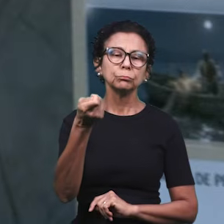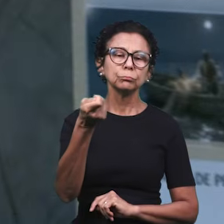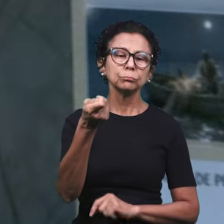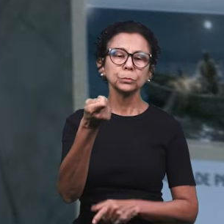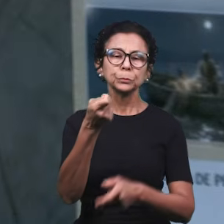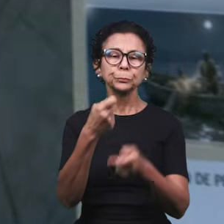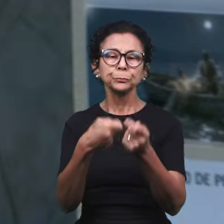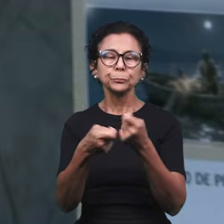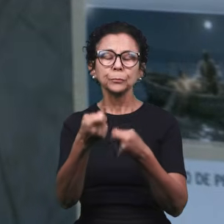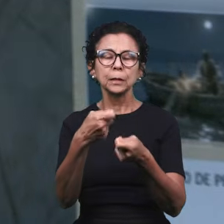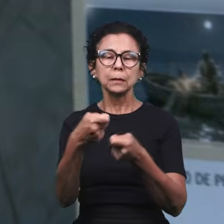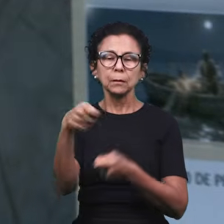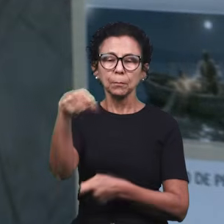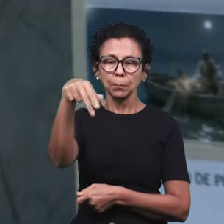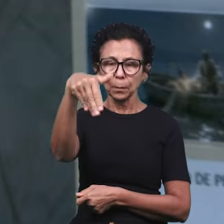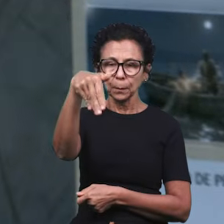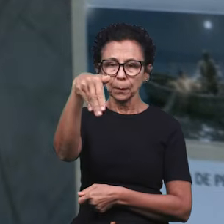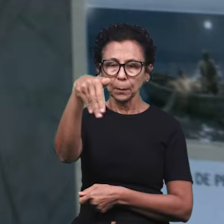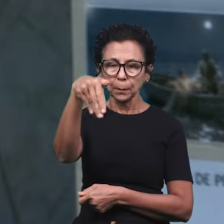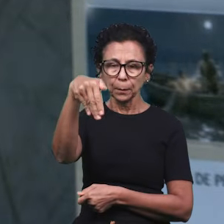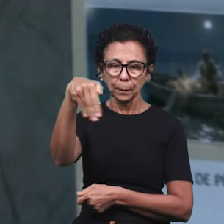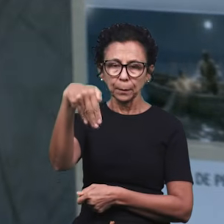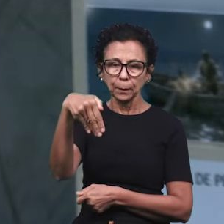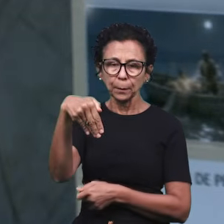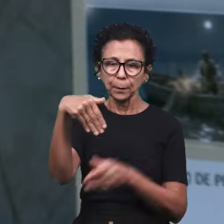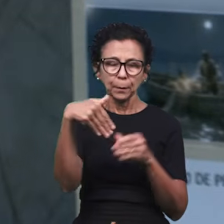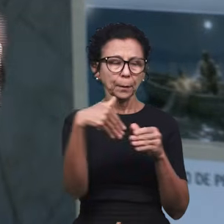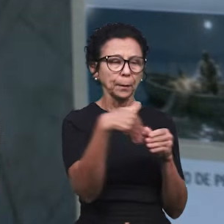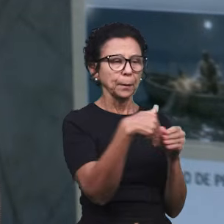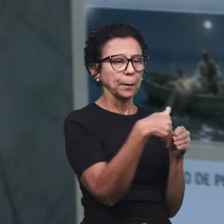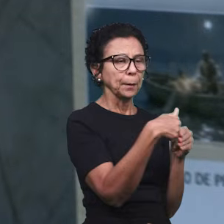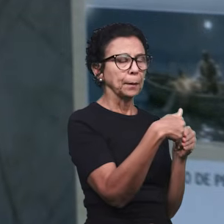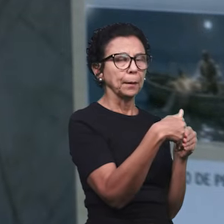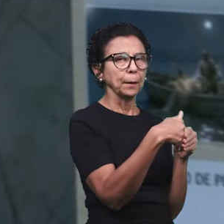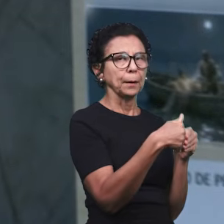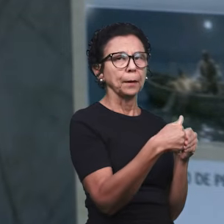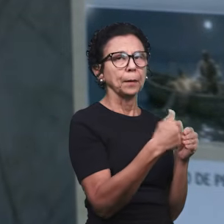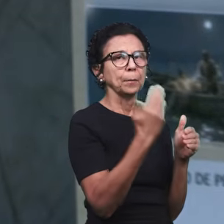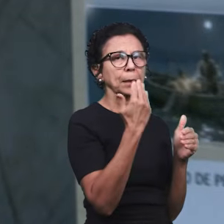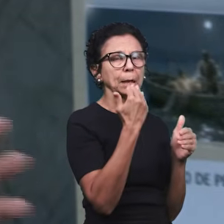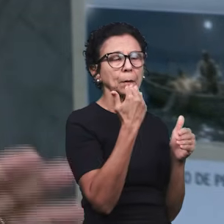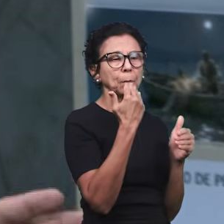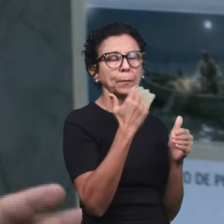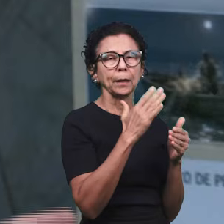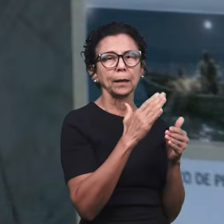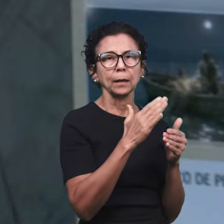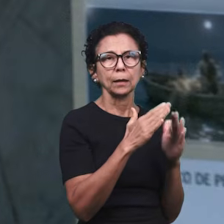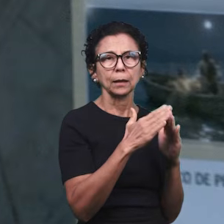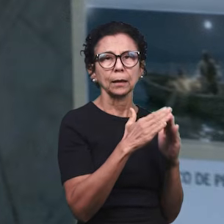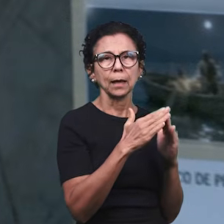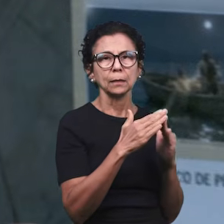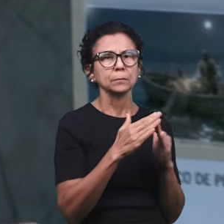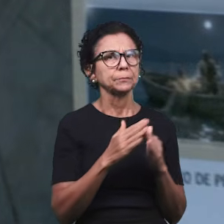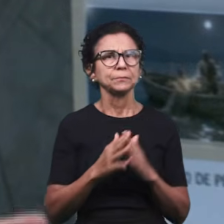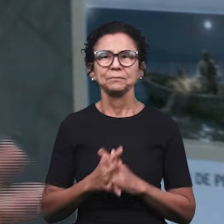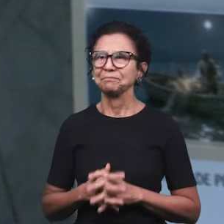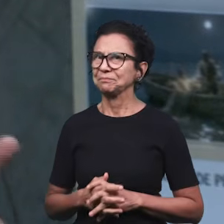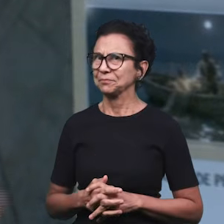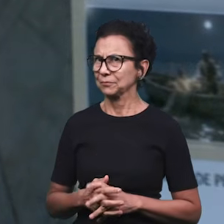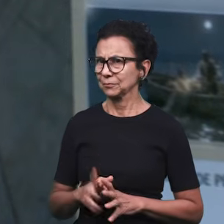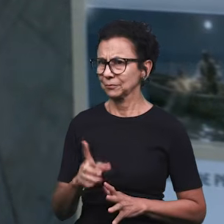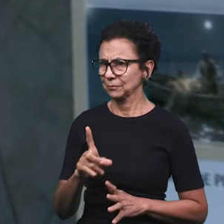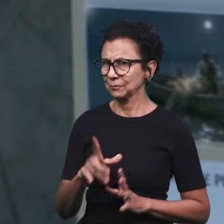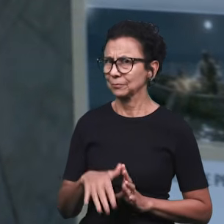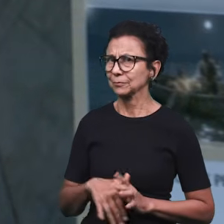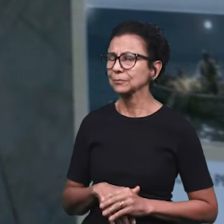que seria consumido durante o dia, era para o almoço dele, ele levava para casa e eles comiam. Na verdade, a pesca não era uma